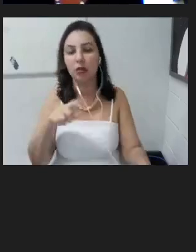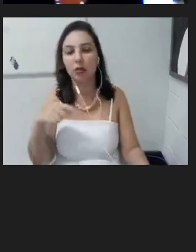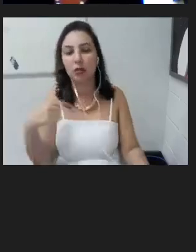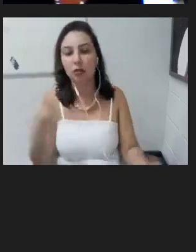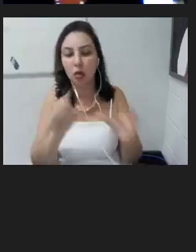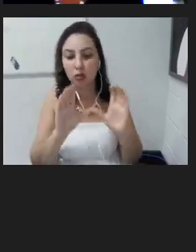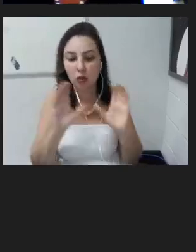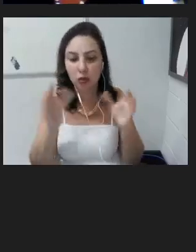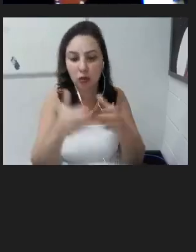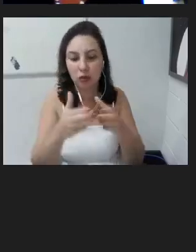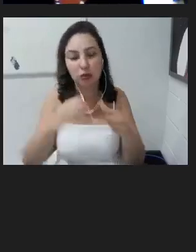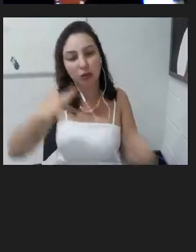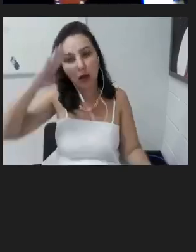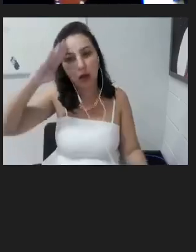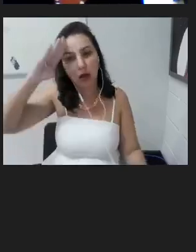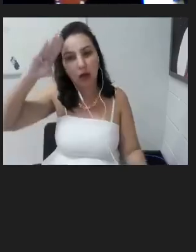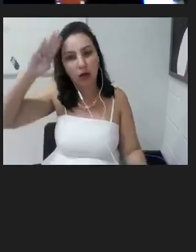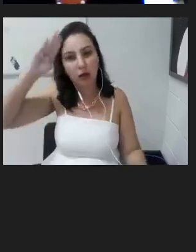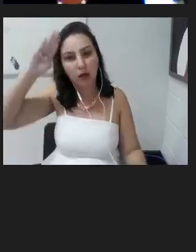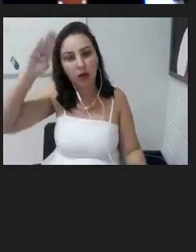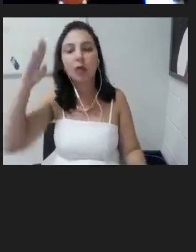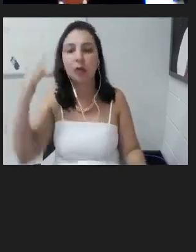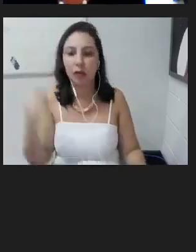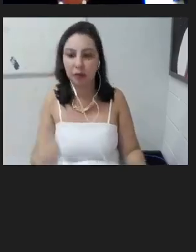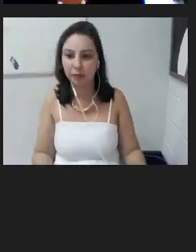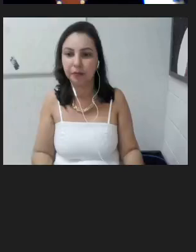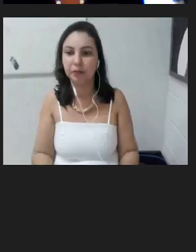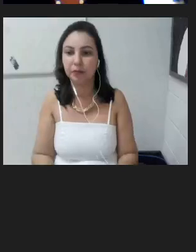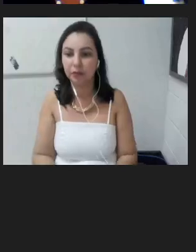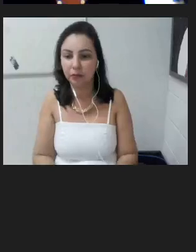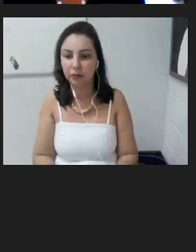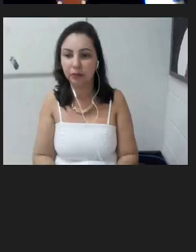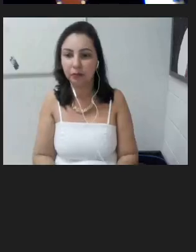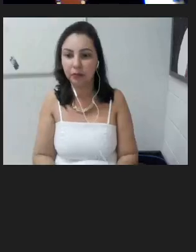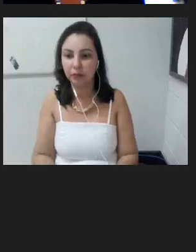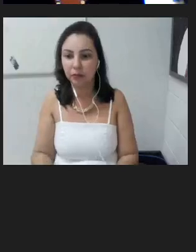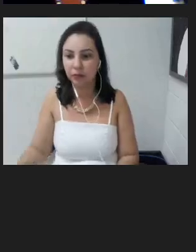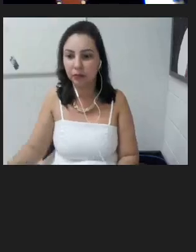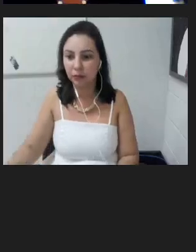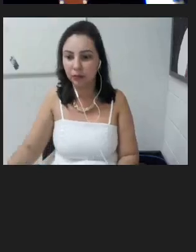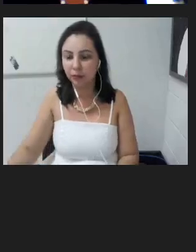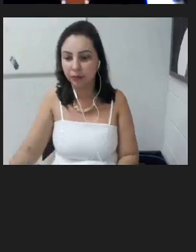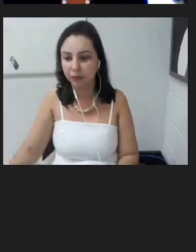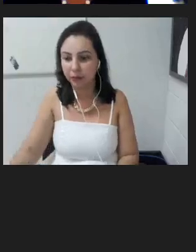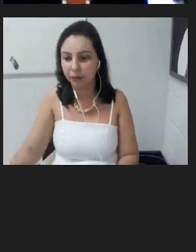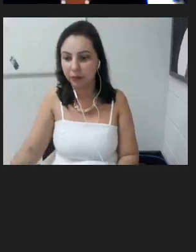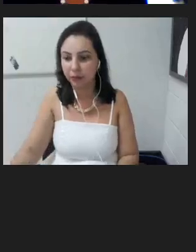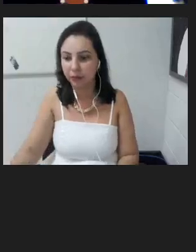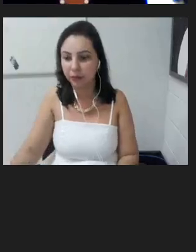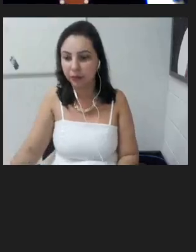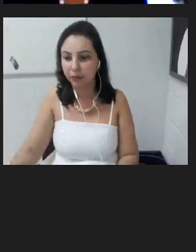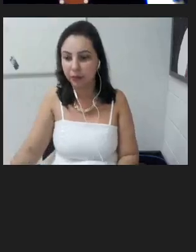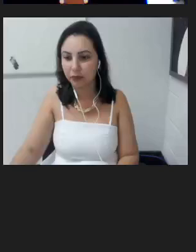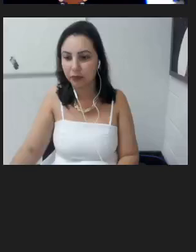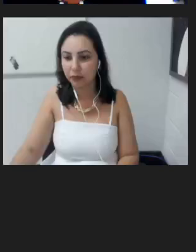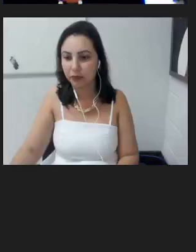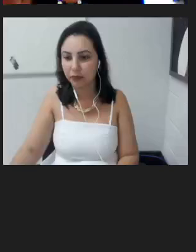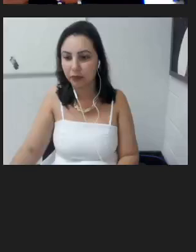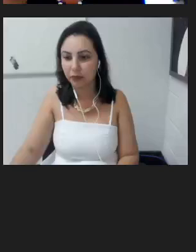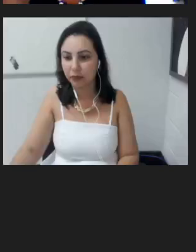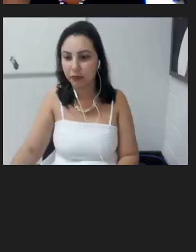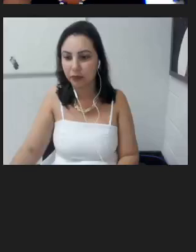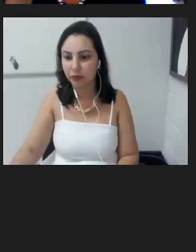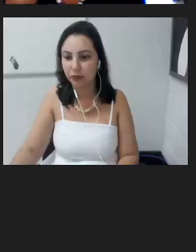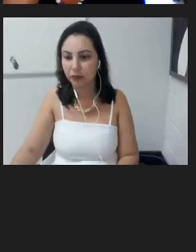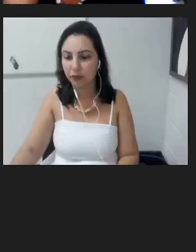comunidade acadêmica. Acho que foi nesse sentido. Muito obrigada, Suzana. O que você fala,